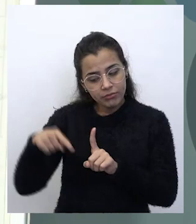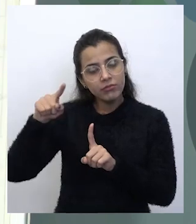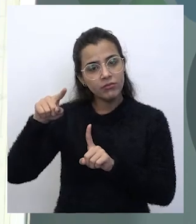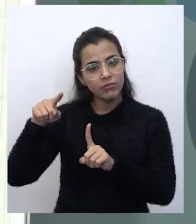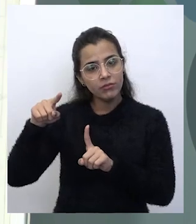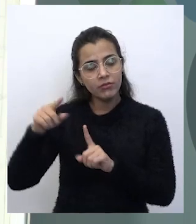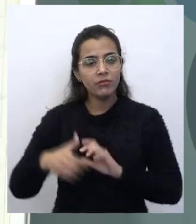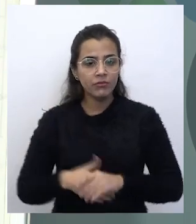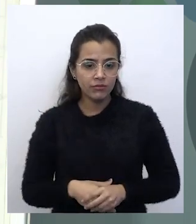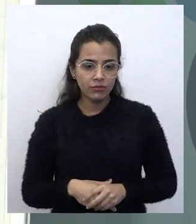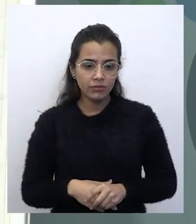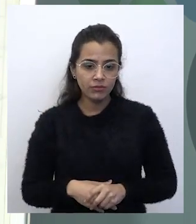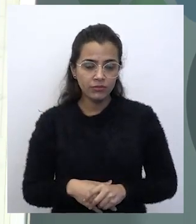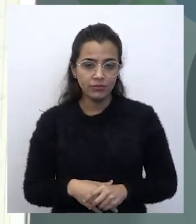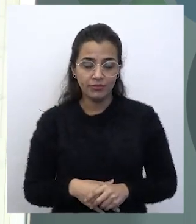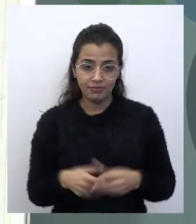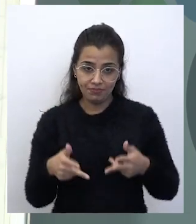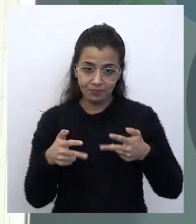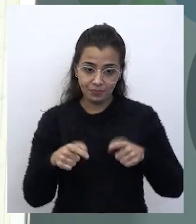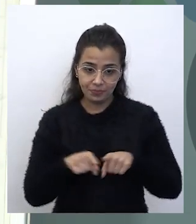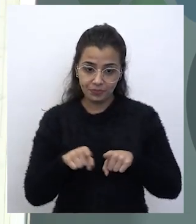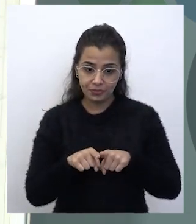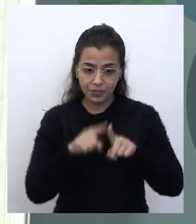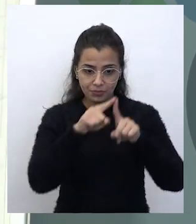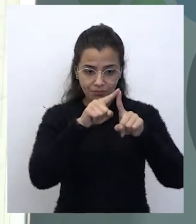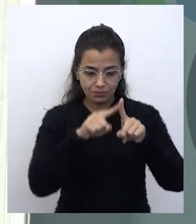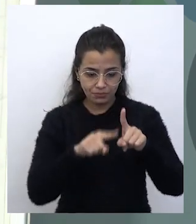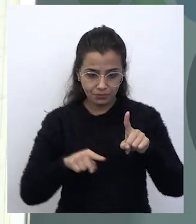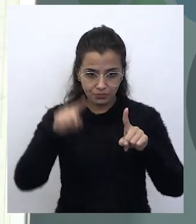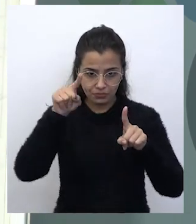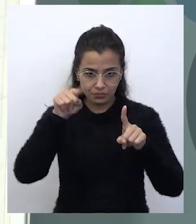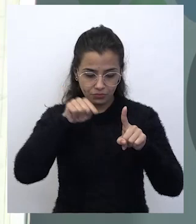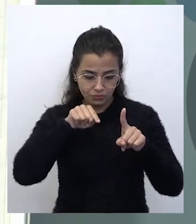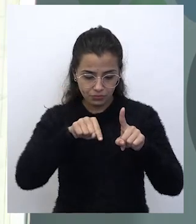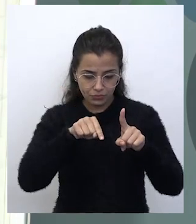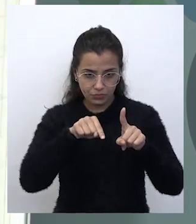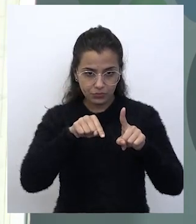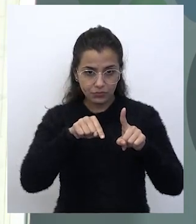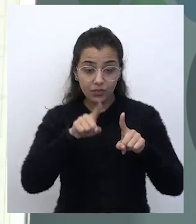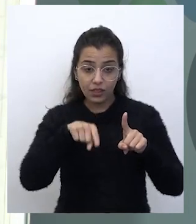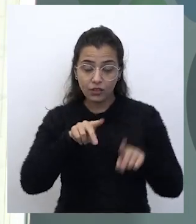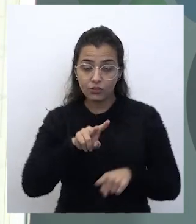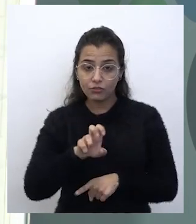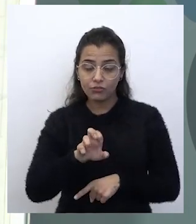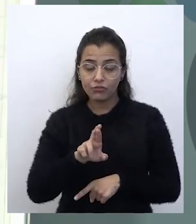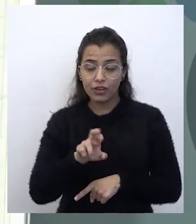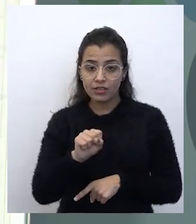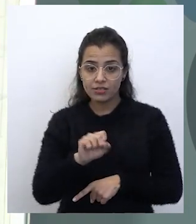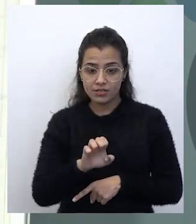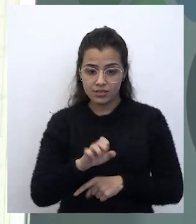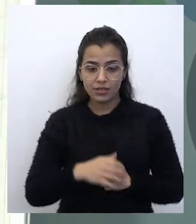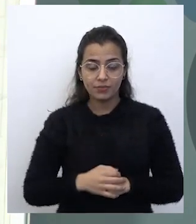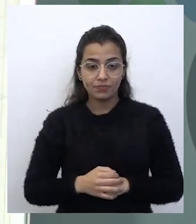que mais que eu posso observar? Que este bico é o meu vértice. Então, o meu vértice tem valor do x menos 1. E como